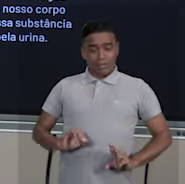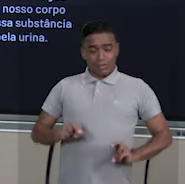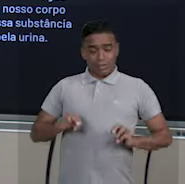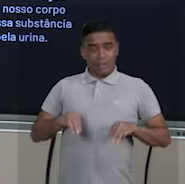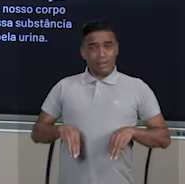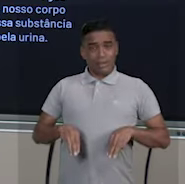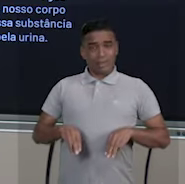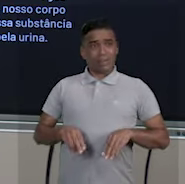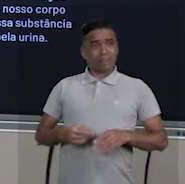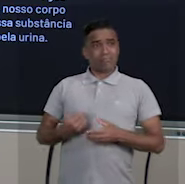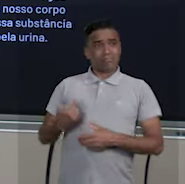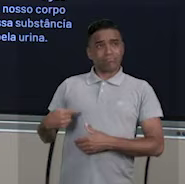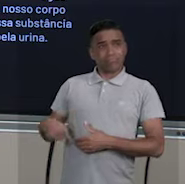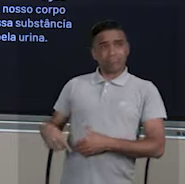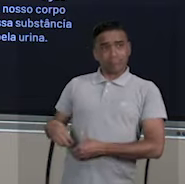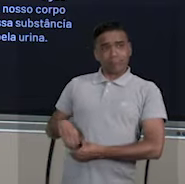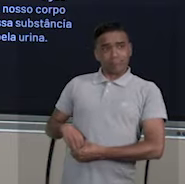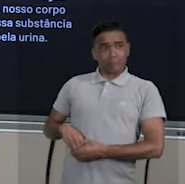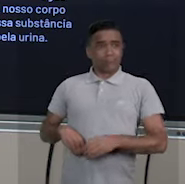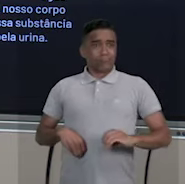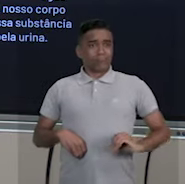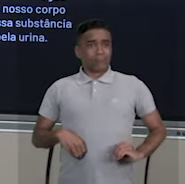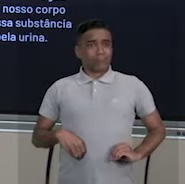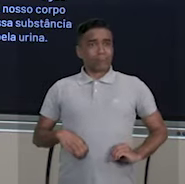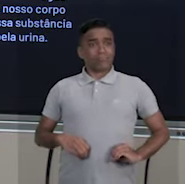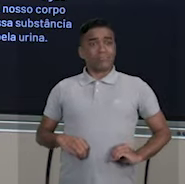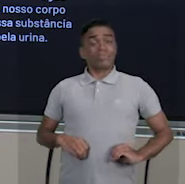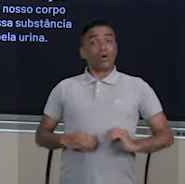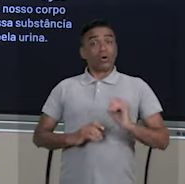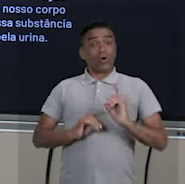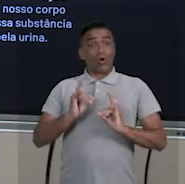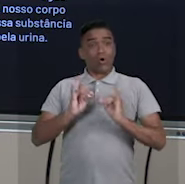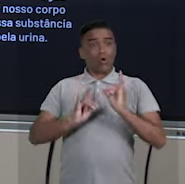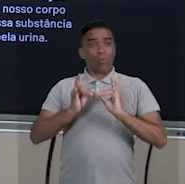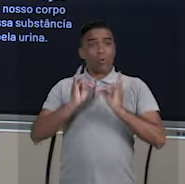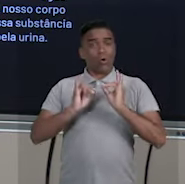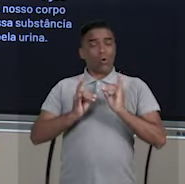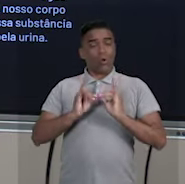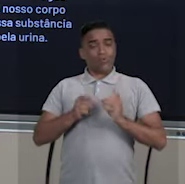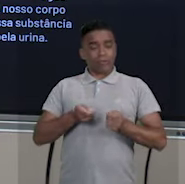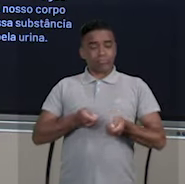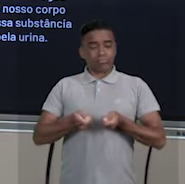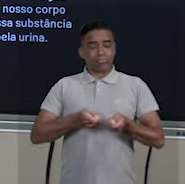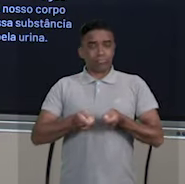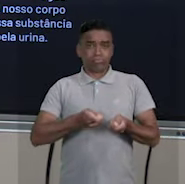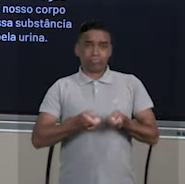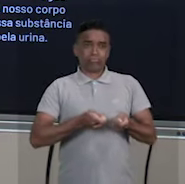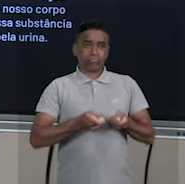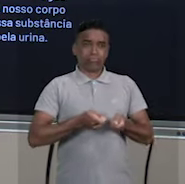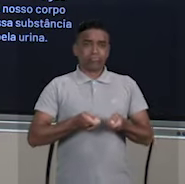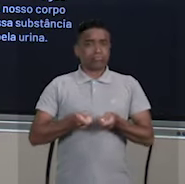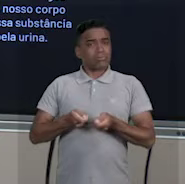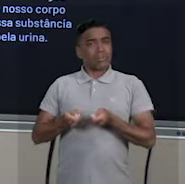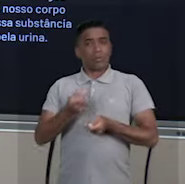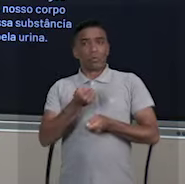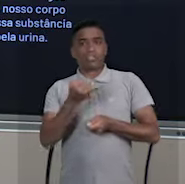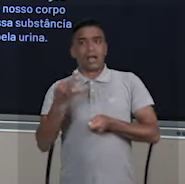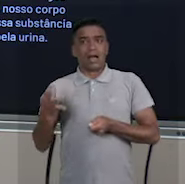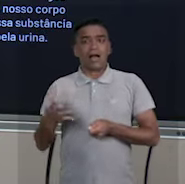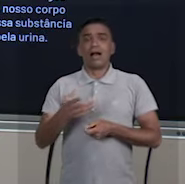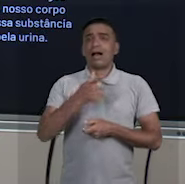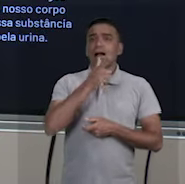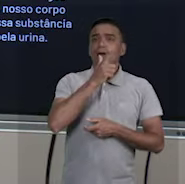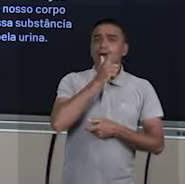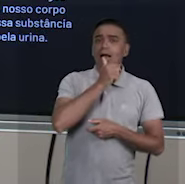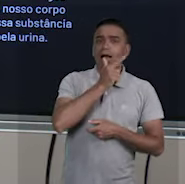rim. Essas glândulas vão produzir hormônios que vão regular a vontade, né, a quantidade de água